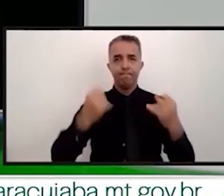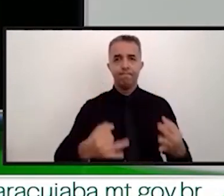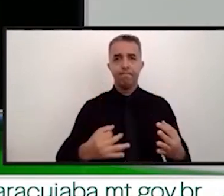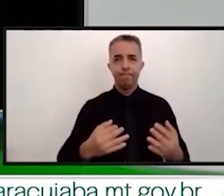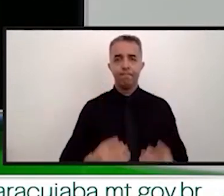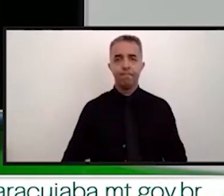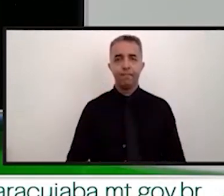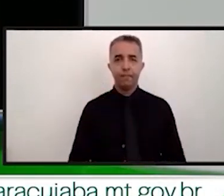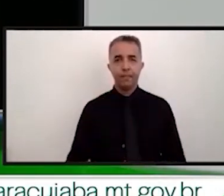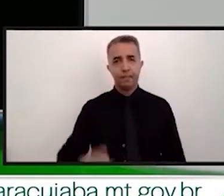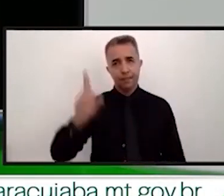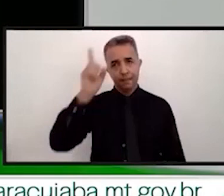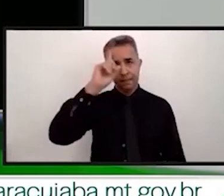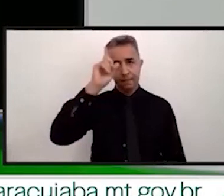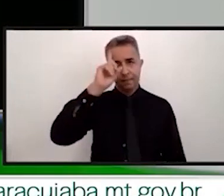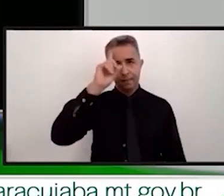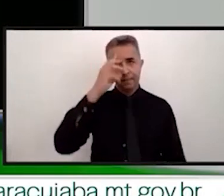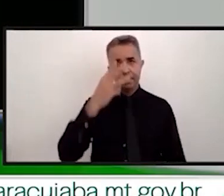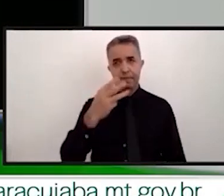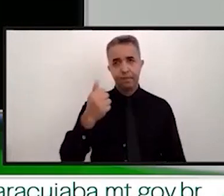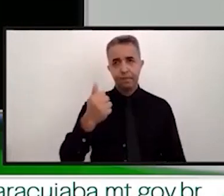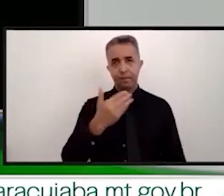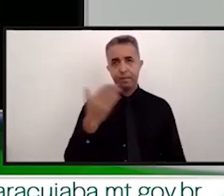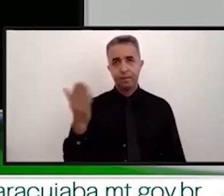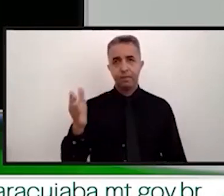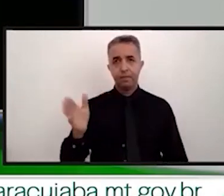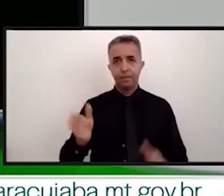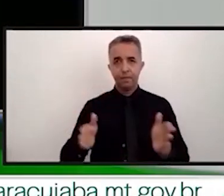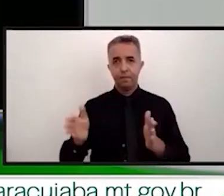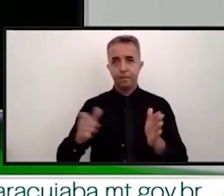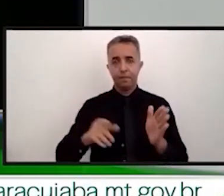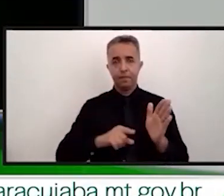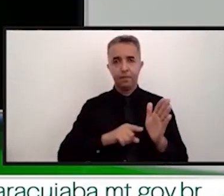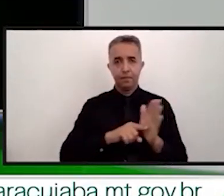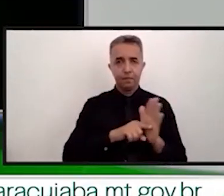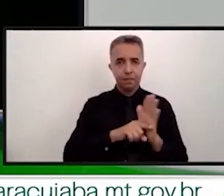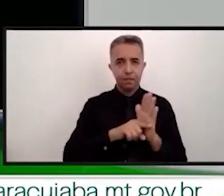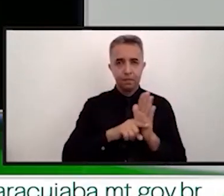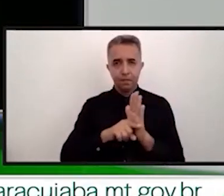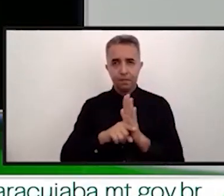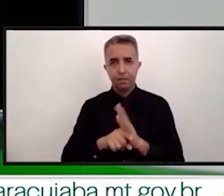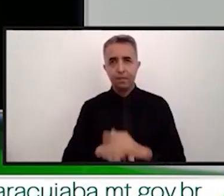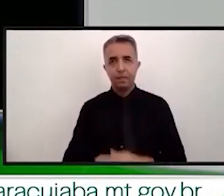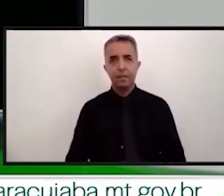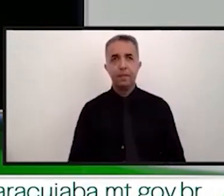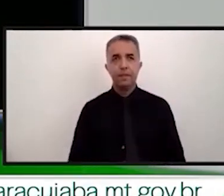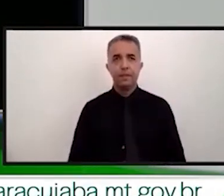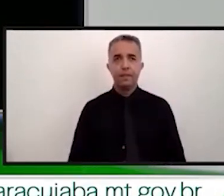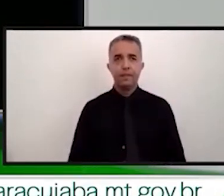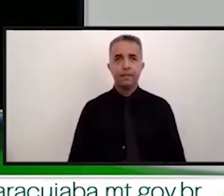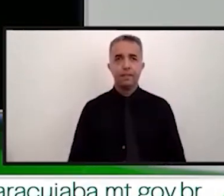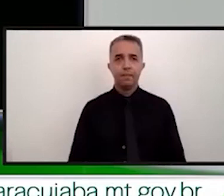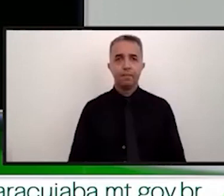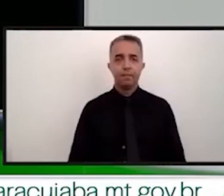dias. É uma fase de investigação. É uma fase de investigação. Mas eu quero